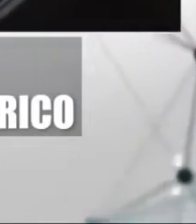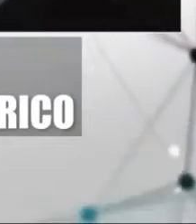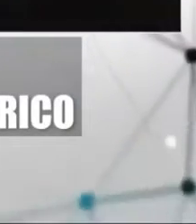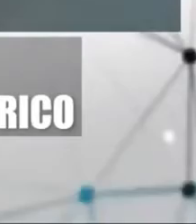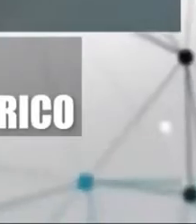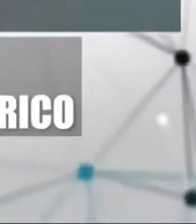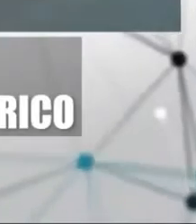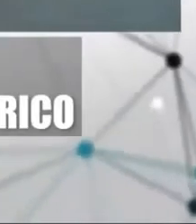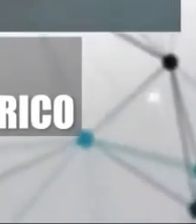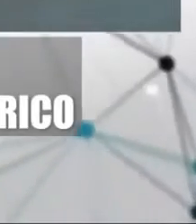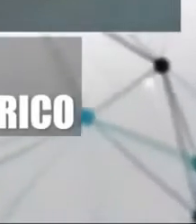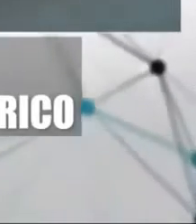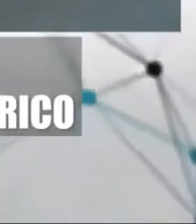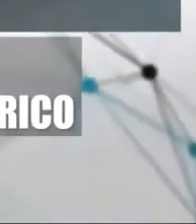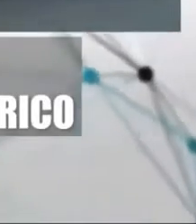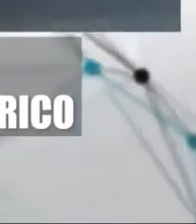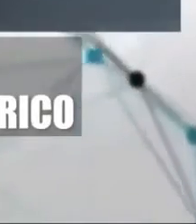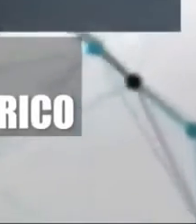E aí